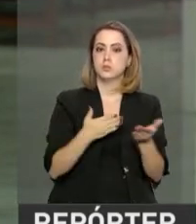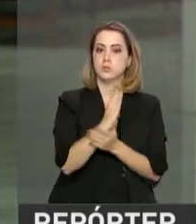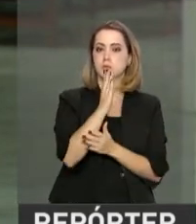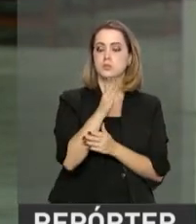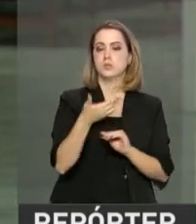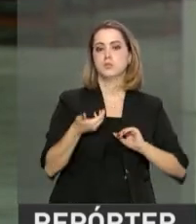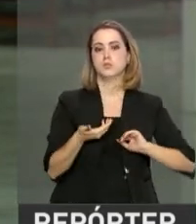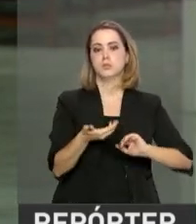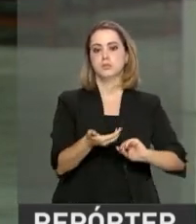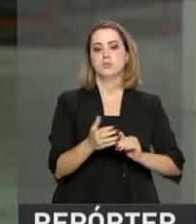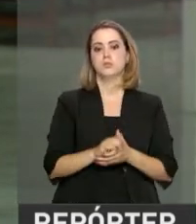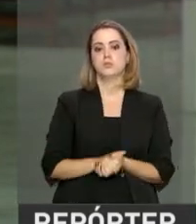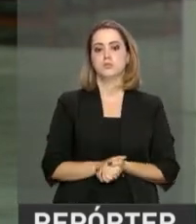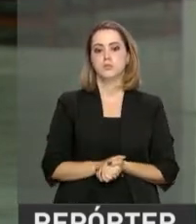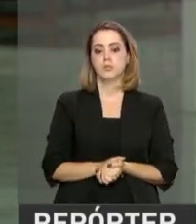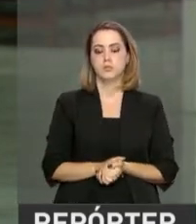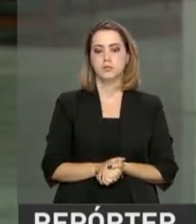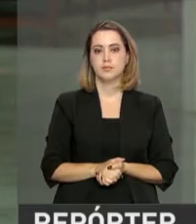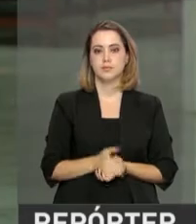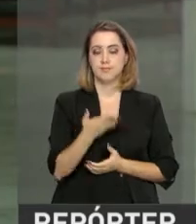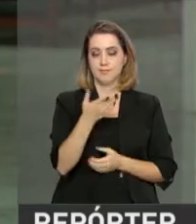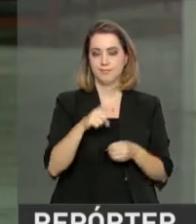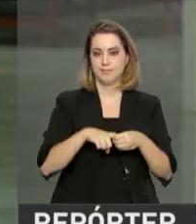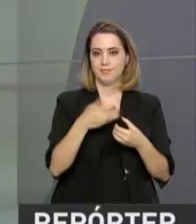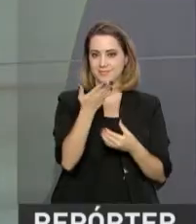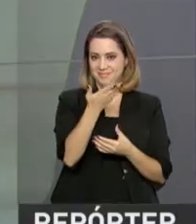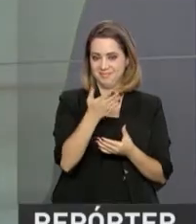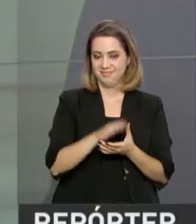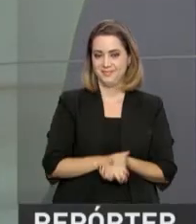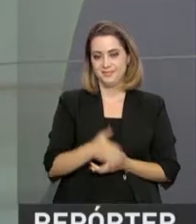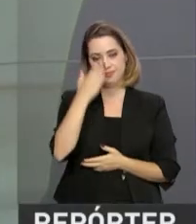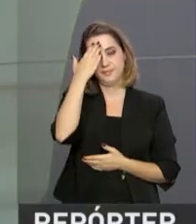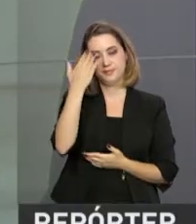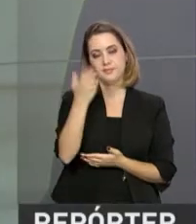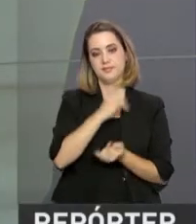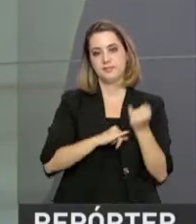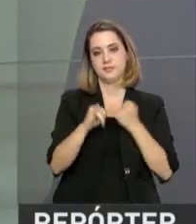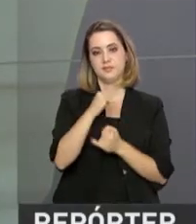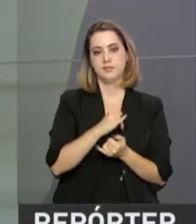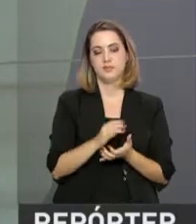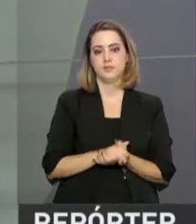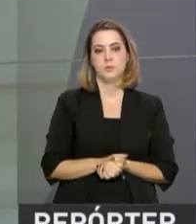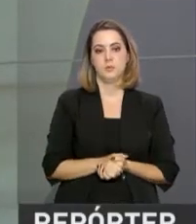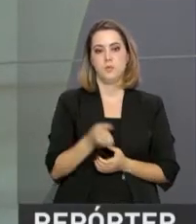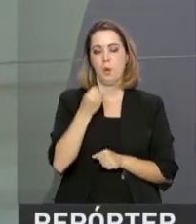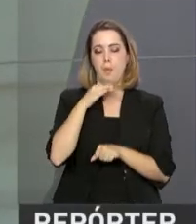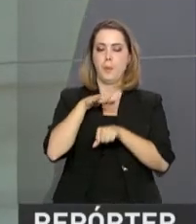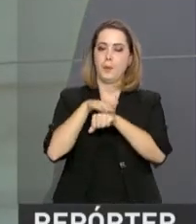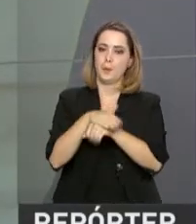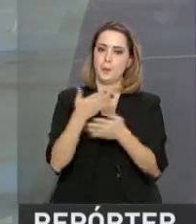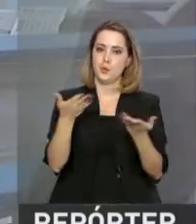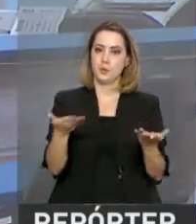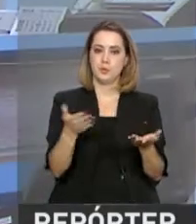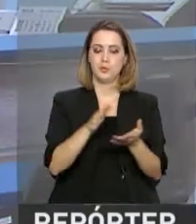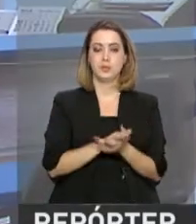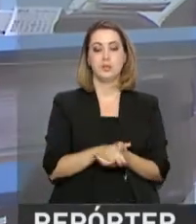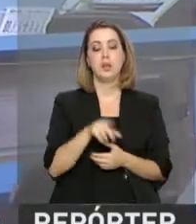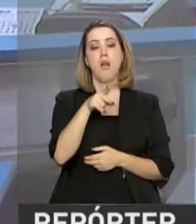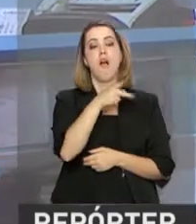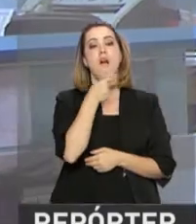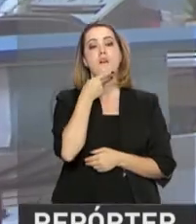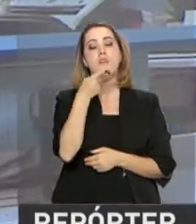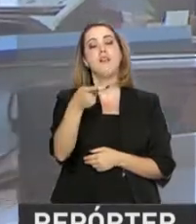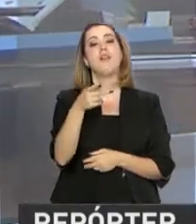nacional eu voto com você no estúdio zé luis obrigado pelas informações paulo a sálvia boa noite pra você e por falar em educação